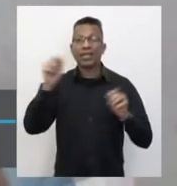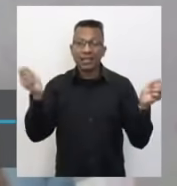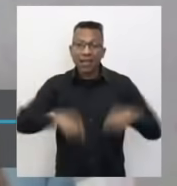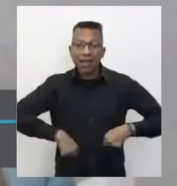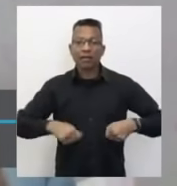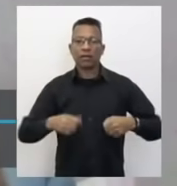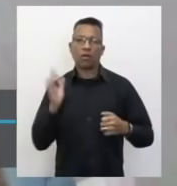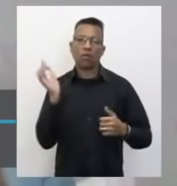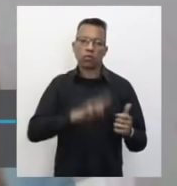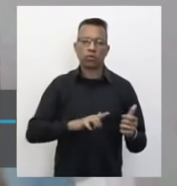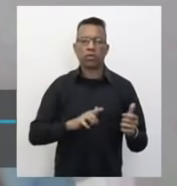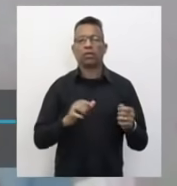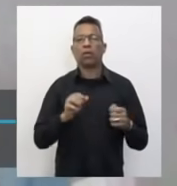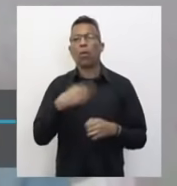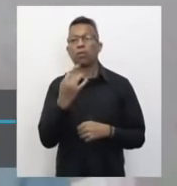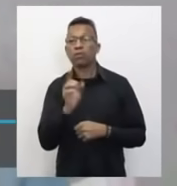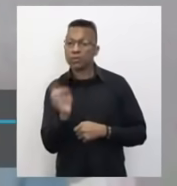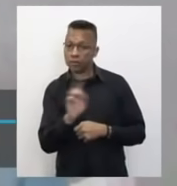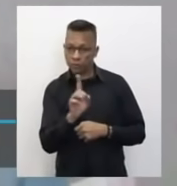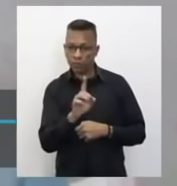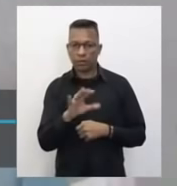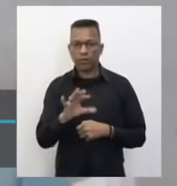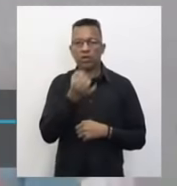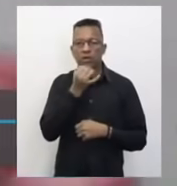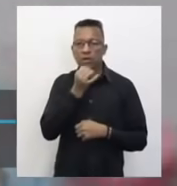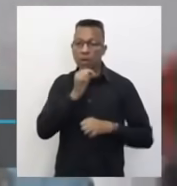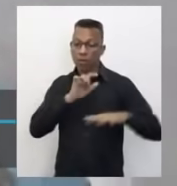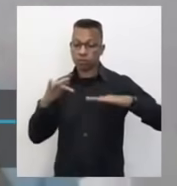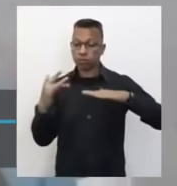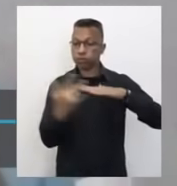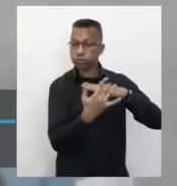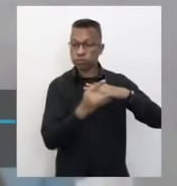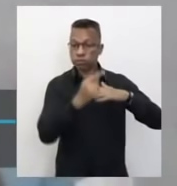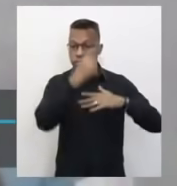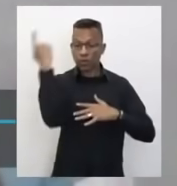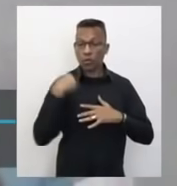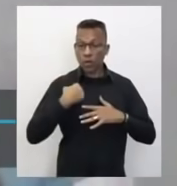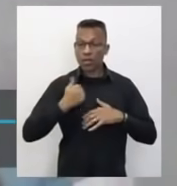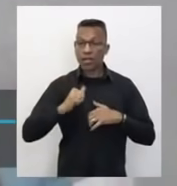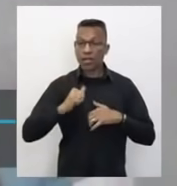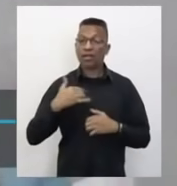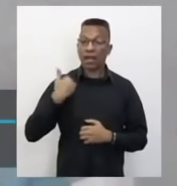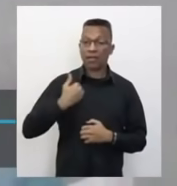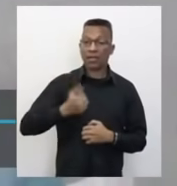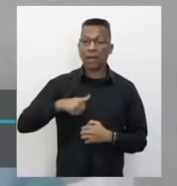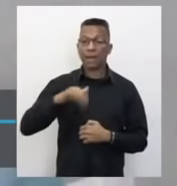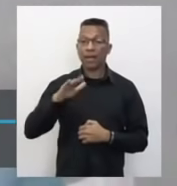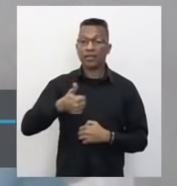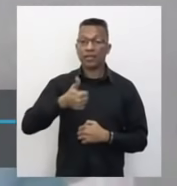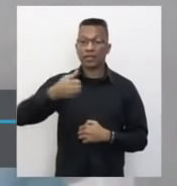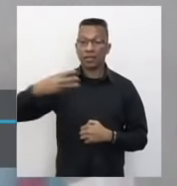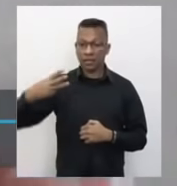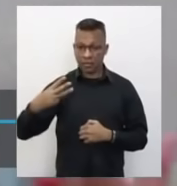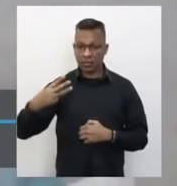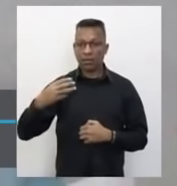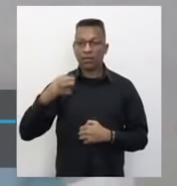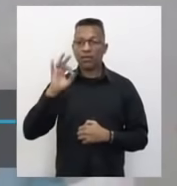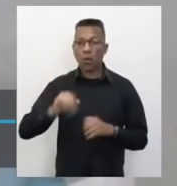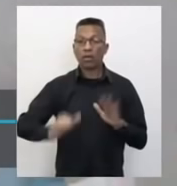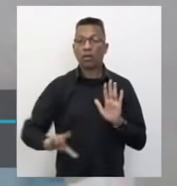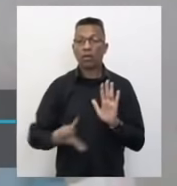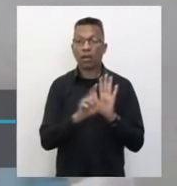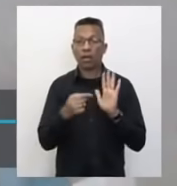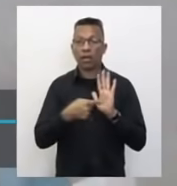é possível fazer. Lembra que eu falei que as redes sociais são para pessoas maiores de 13 anos? Então, essa é uma das leis que